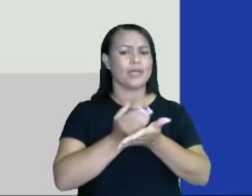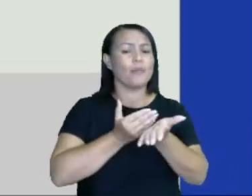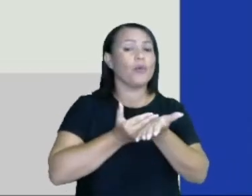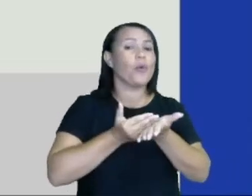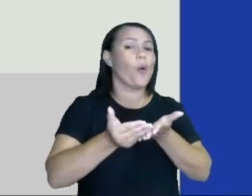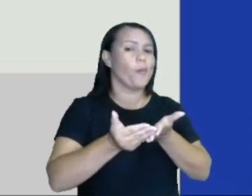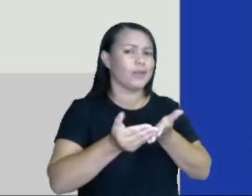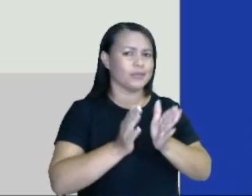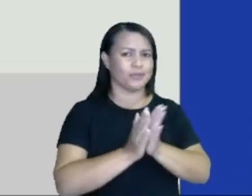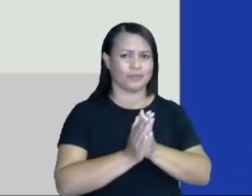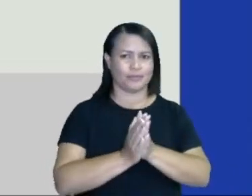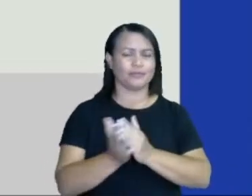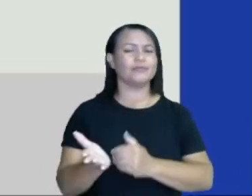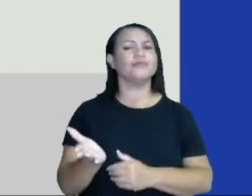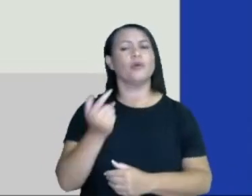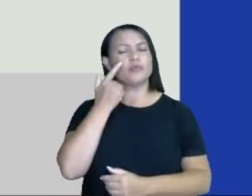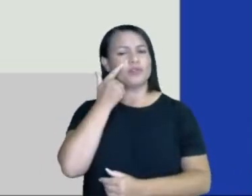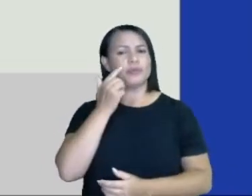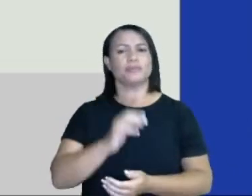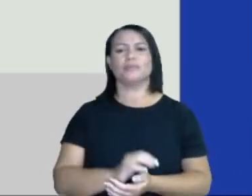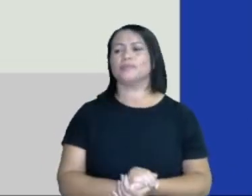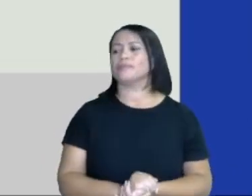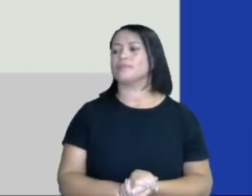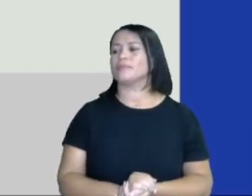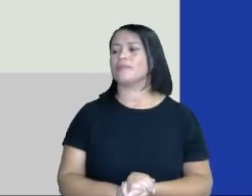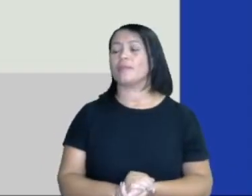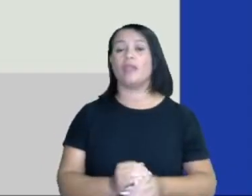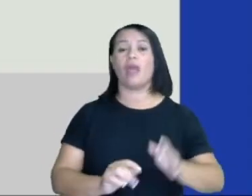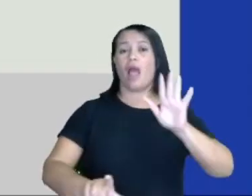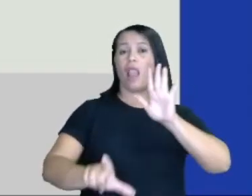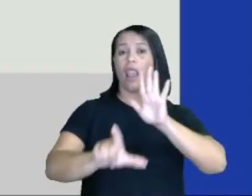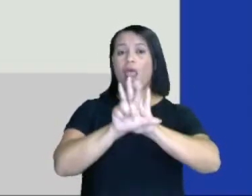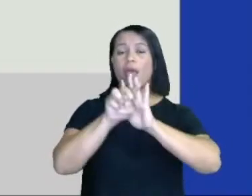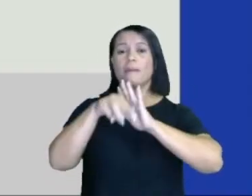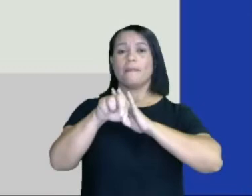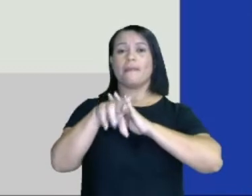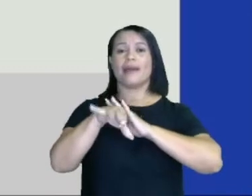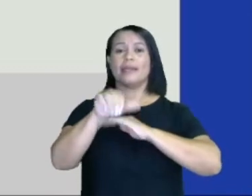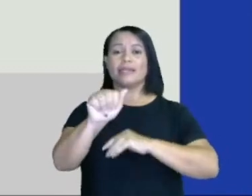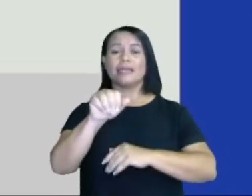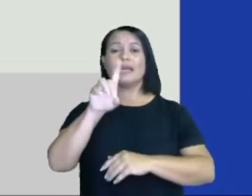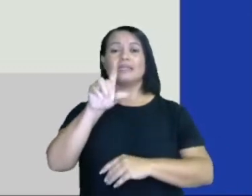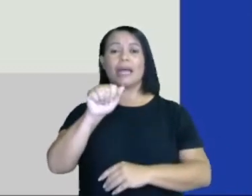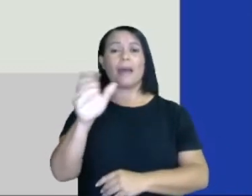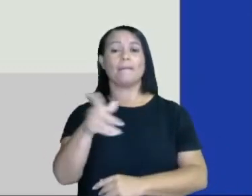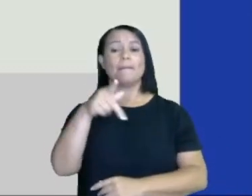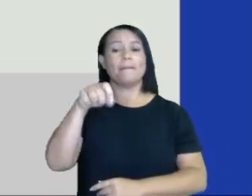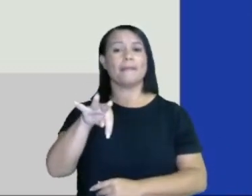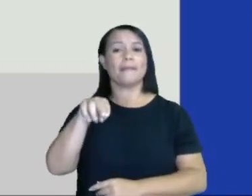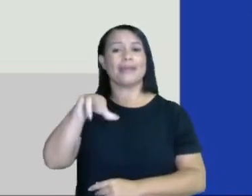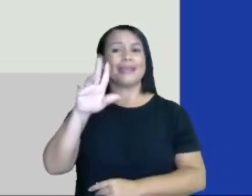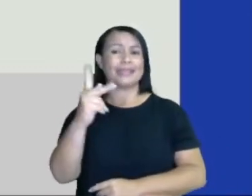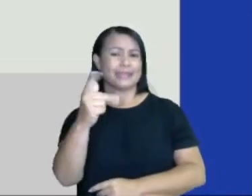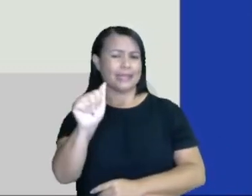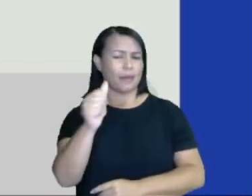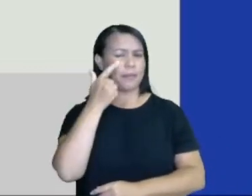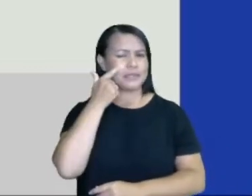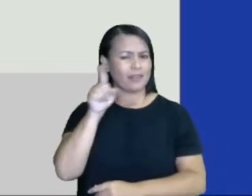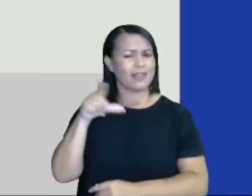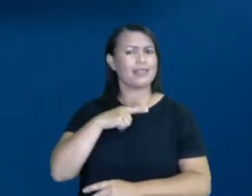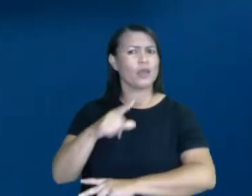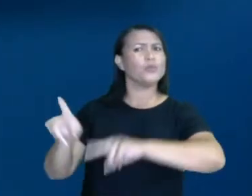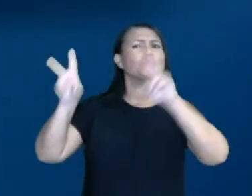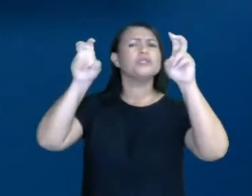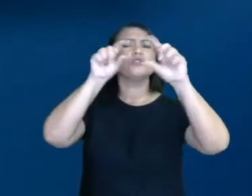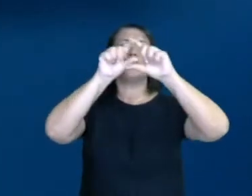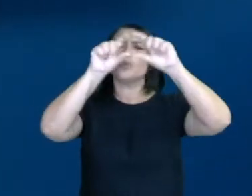esse início. Vamos lá, aqui. Lei Maria da Penha. Lá na parte superior, na parte de cima, tem aqui o título. E o